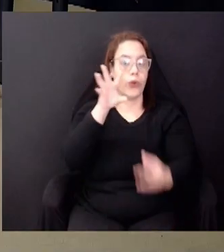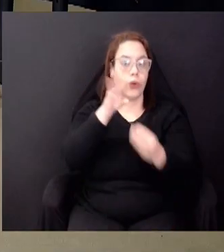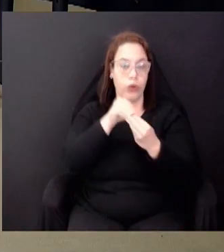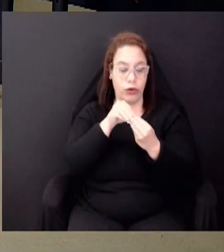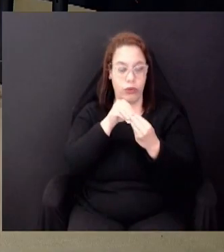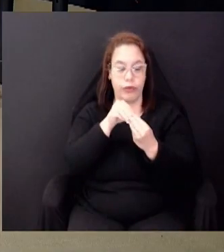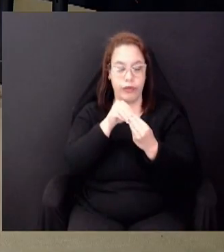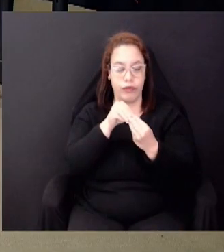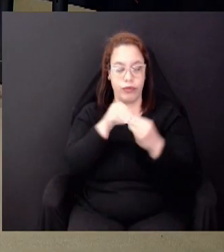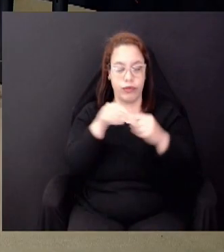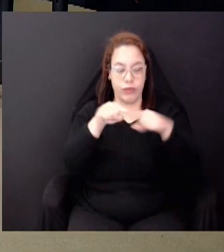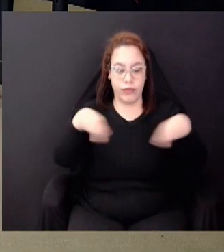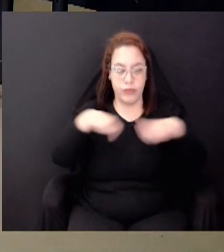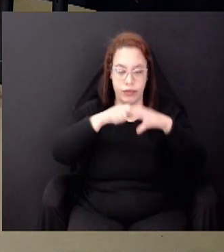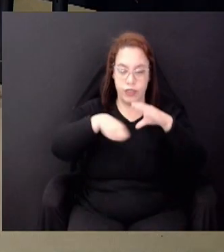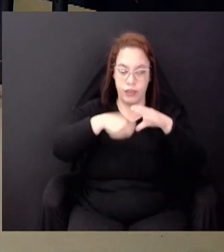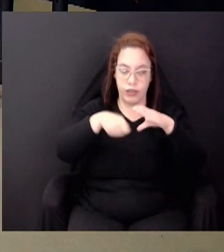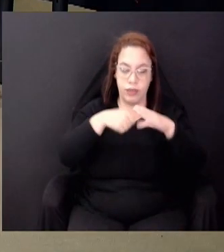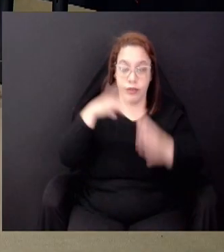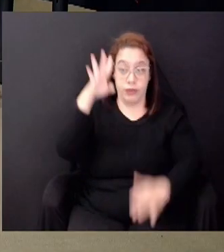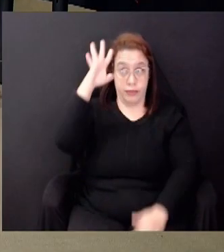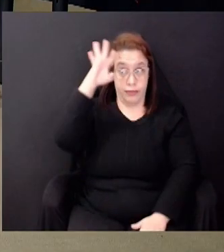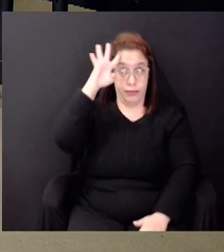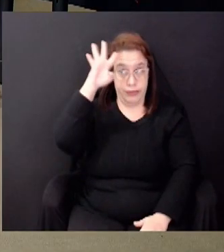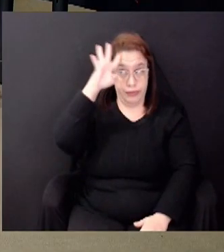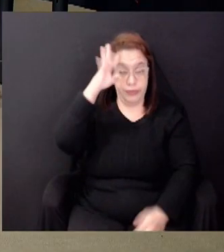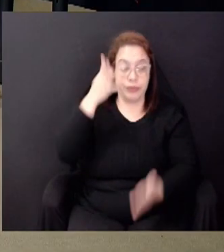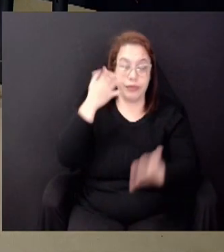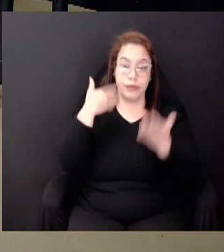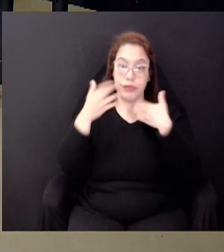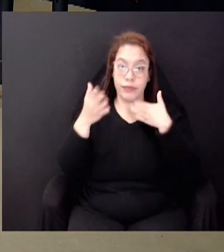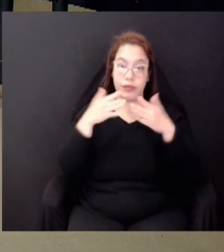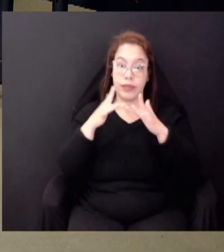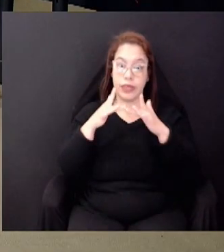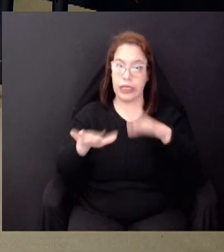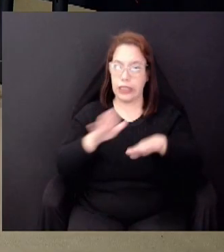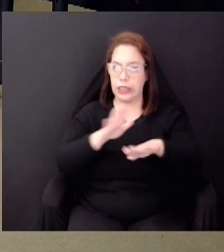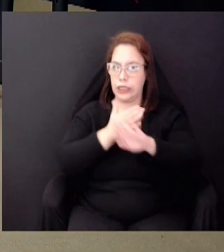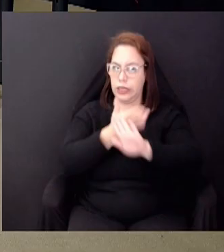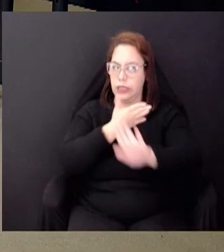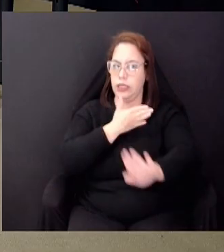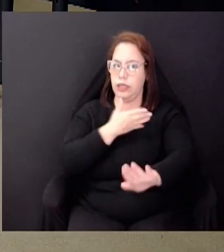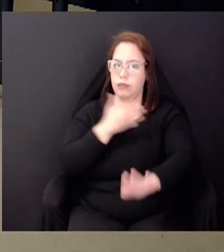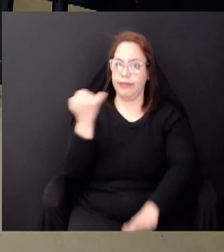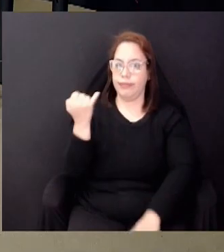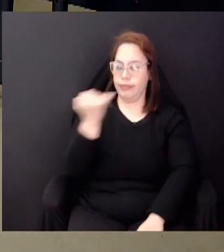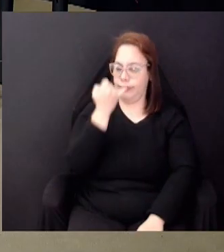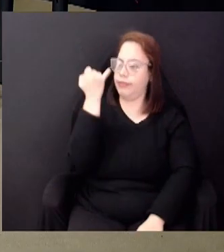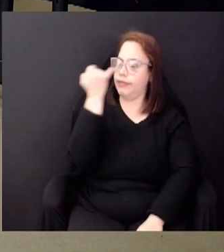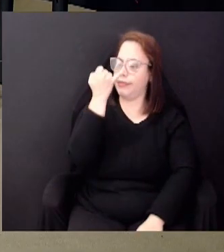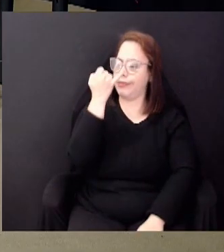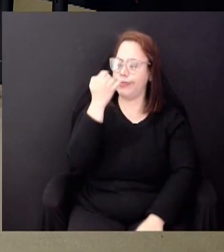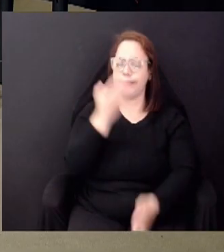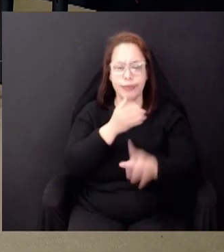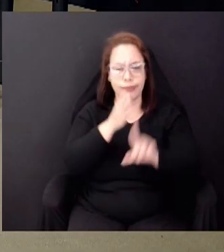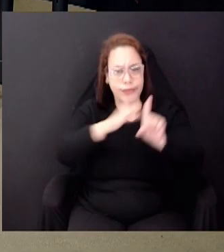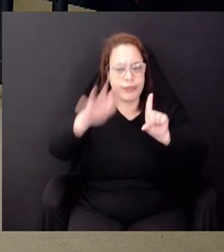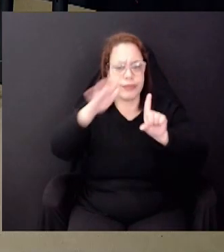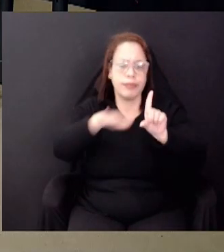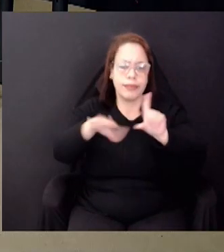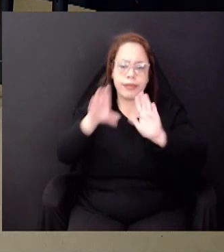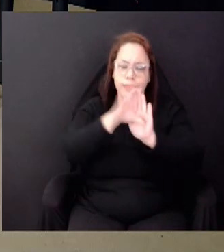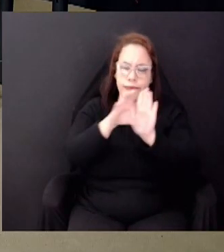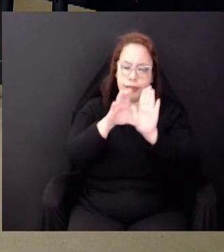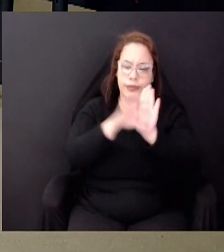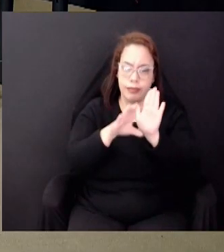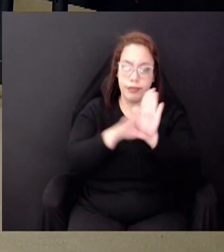Estúdio Câmara desta quarta-feira, falando de desconexão. É importante também que você repasse esse programa que está já